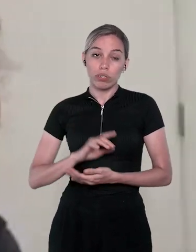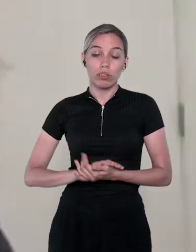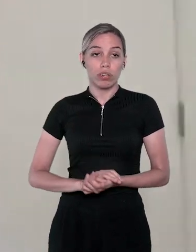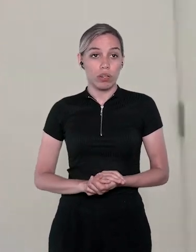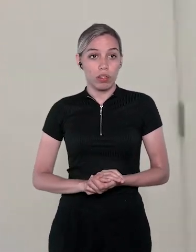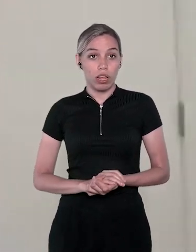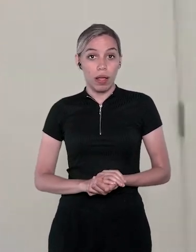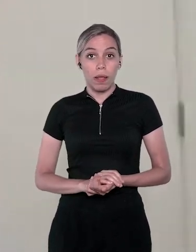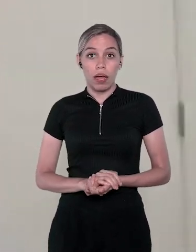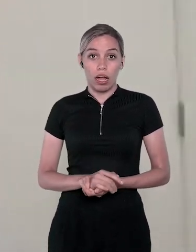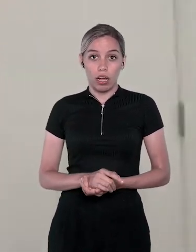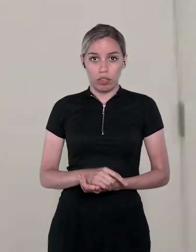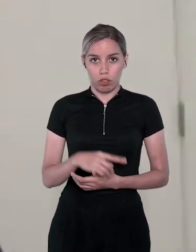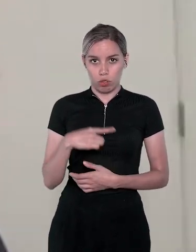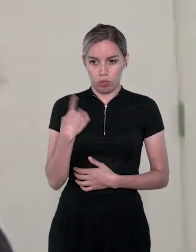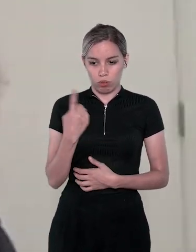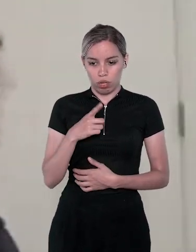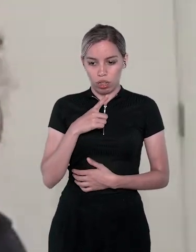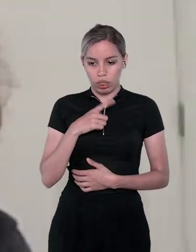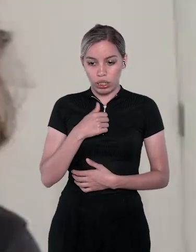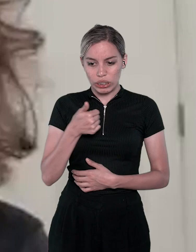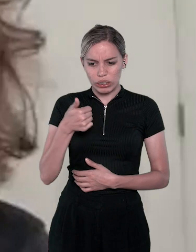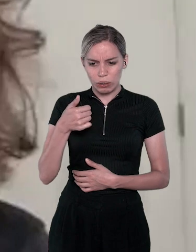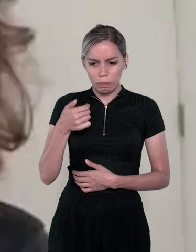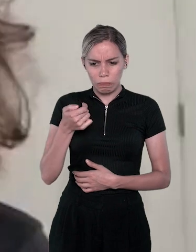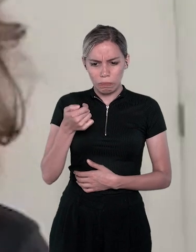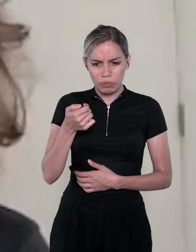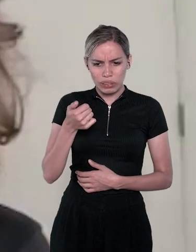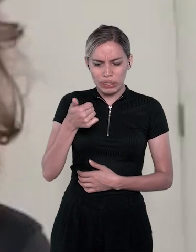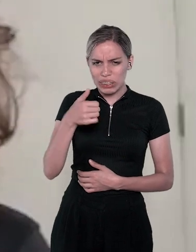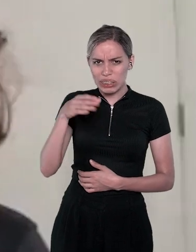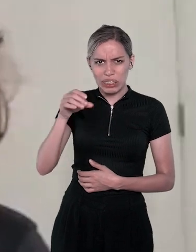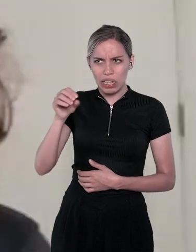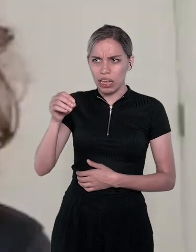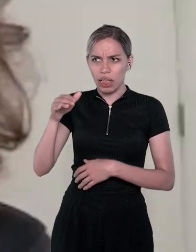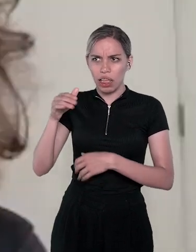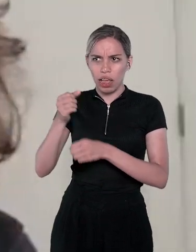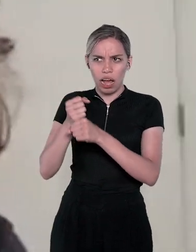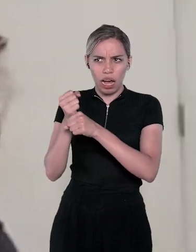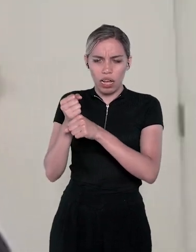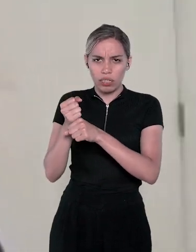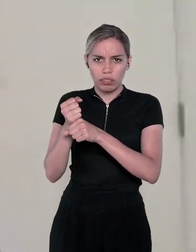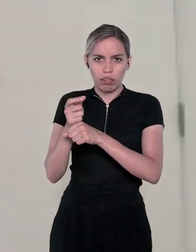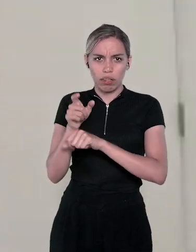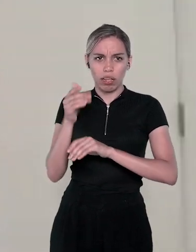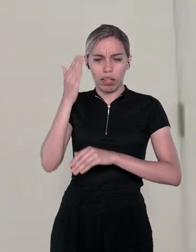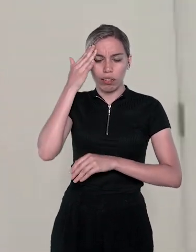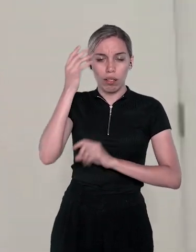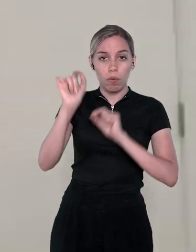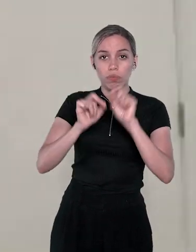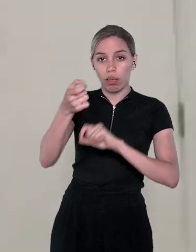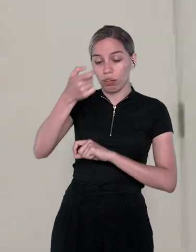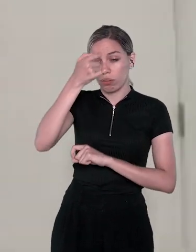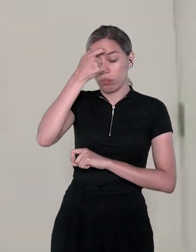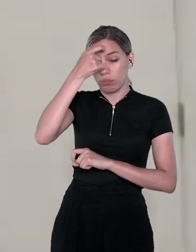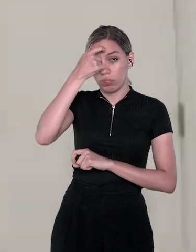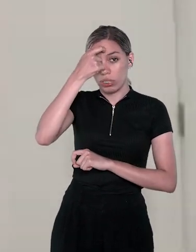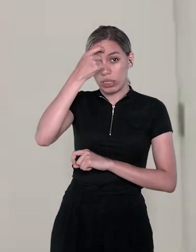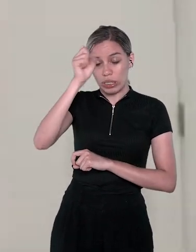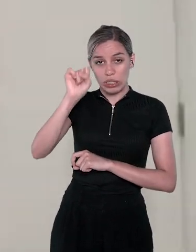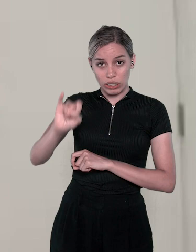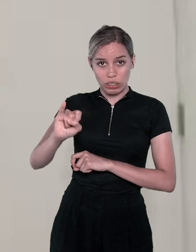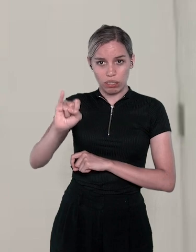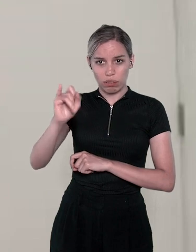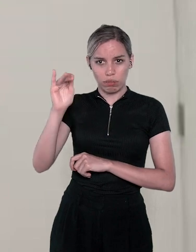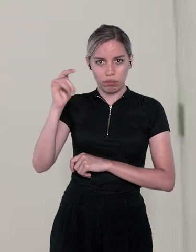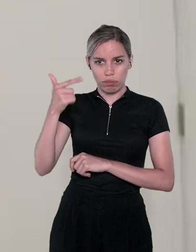100 e tantos anos do conceito de inconsciente. Sem conceito de pulsão, você não consegue entender nada,